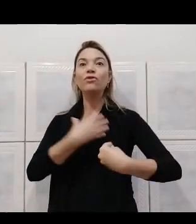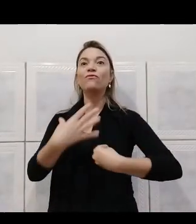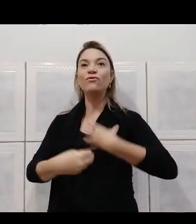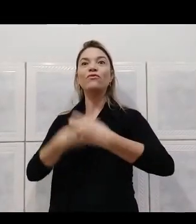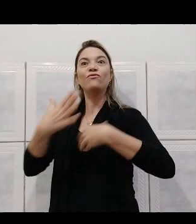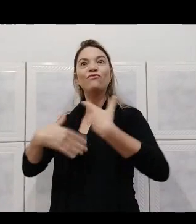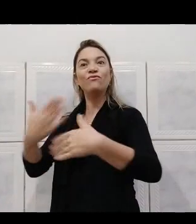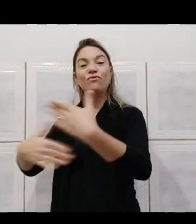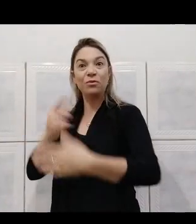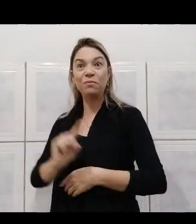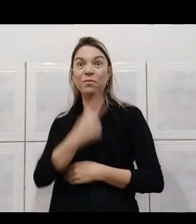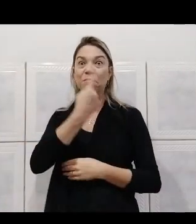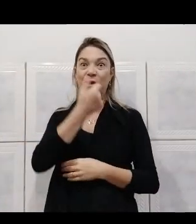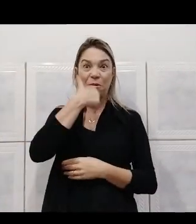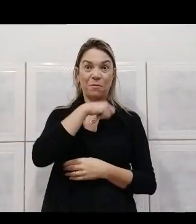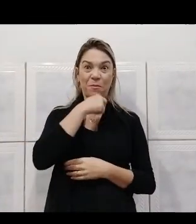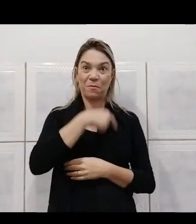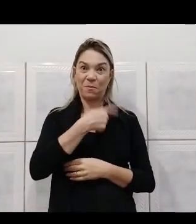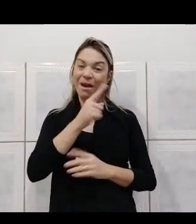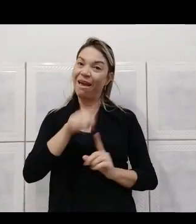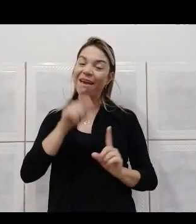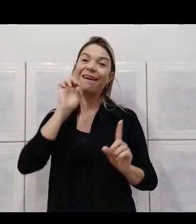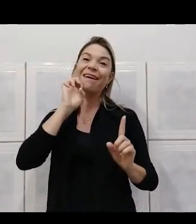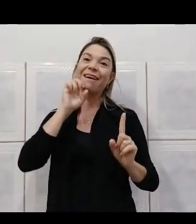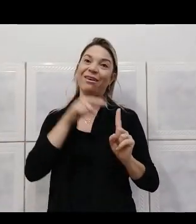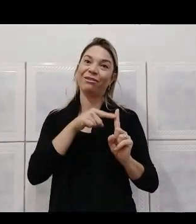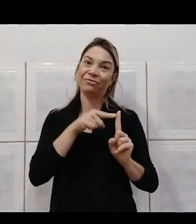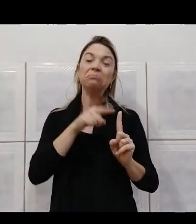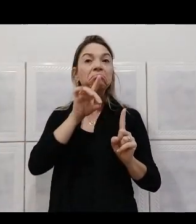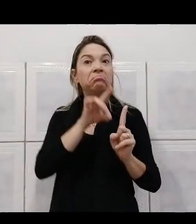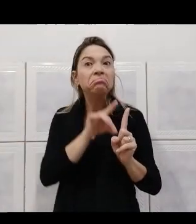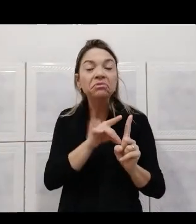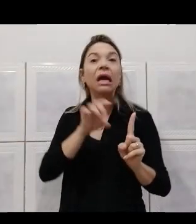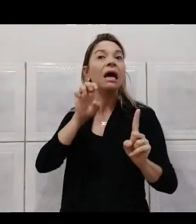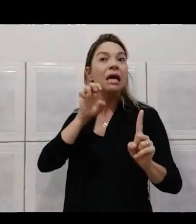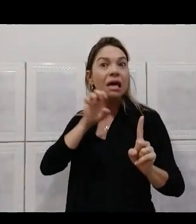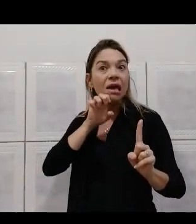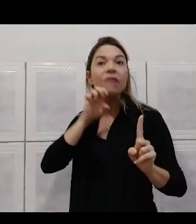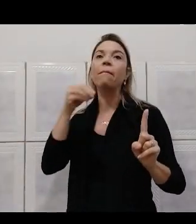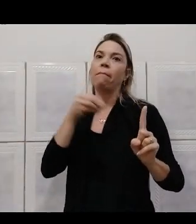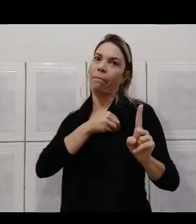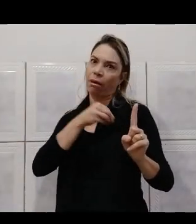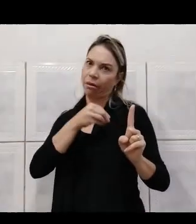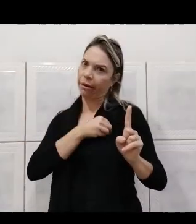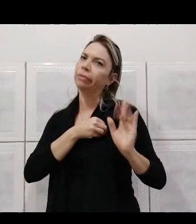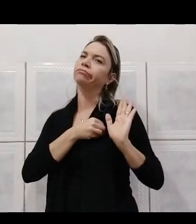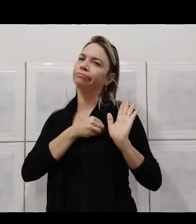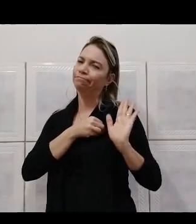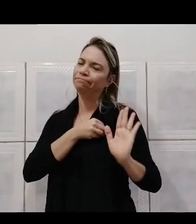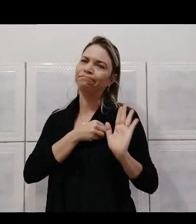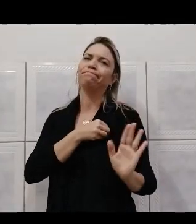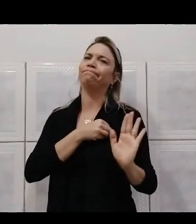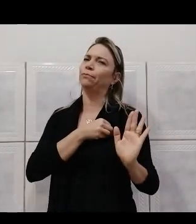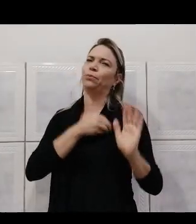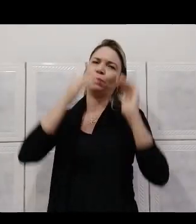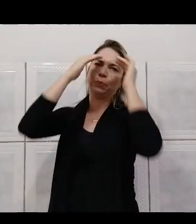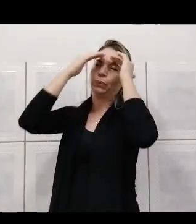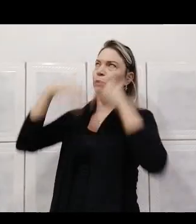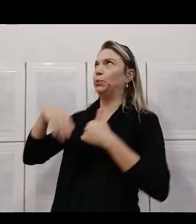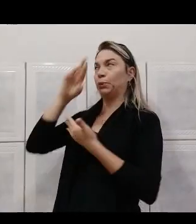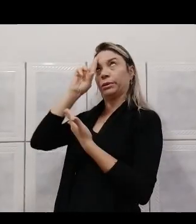agora lido, porque mesmo tendo Eva pecado, mesmo tendo ela desagradado ao Senhor, ela